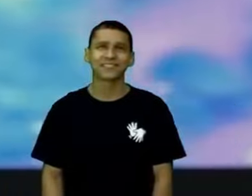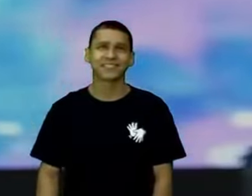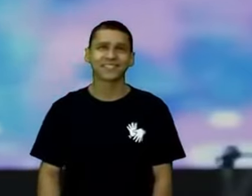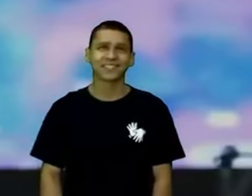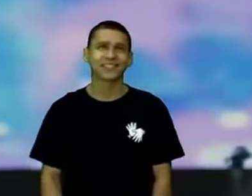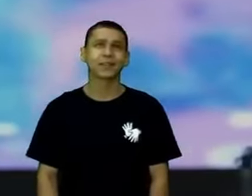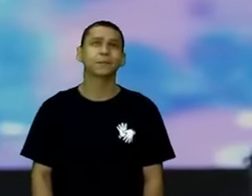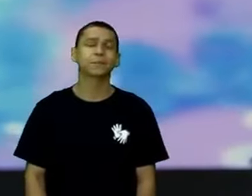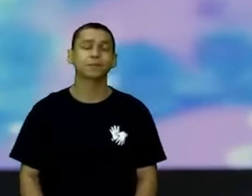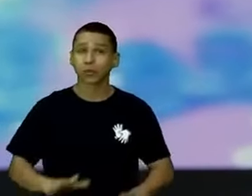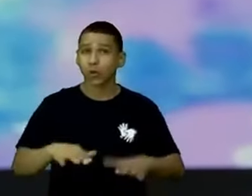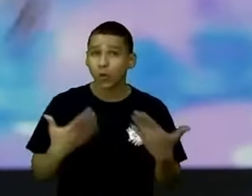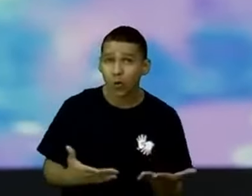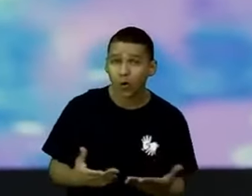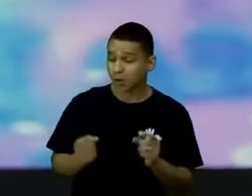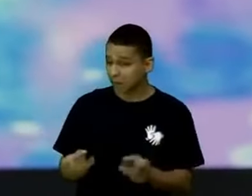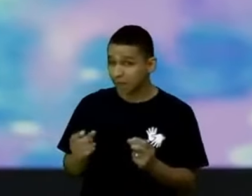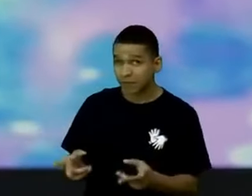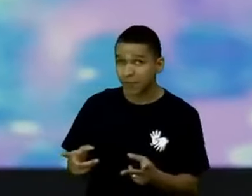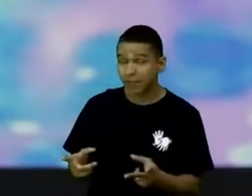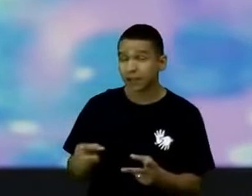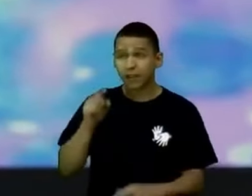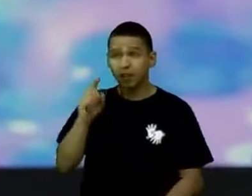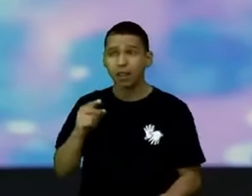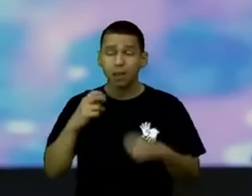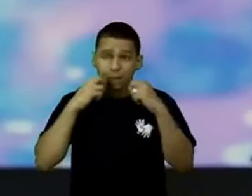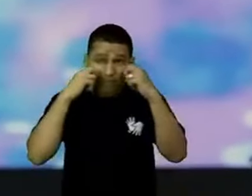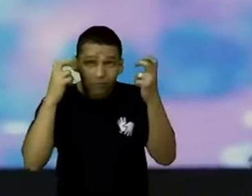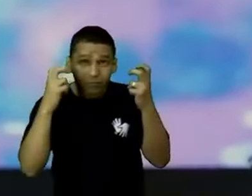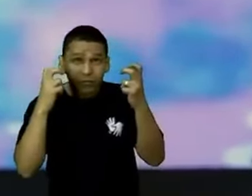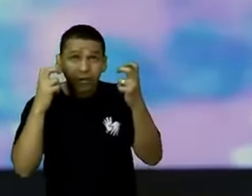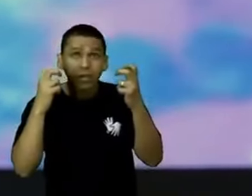Quando tenta se vender, passa vergonha igual o Balaão.